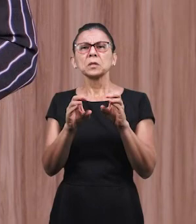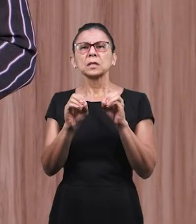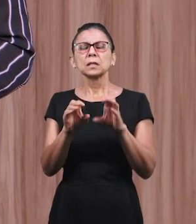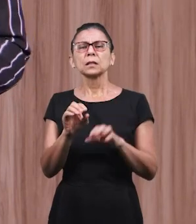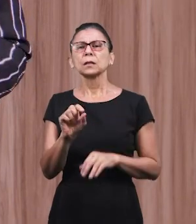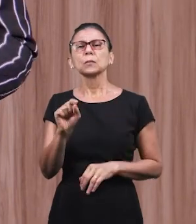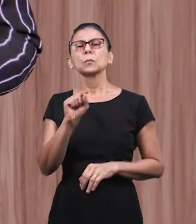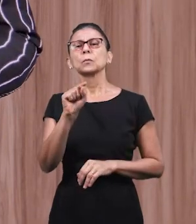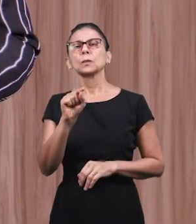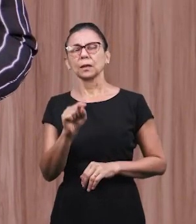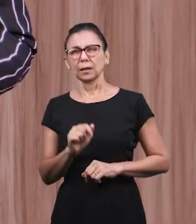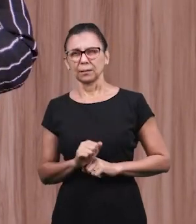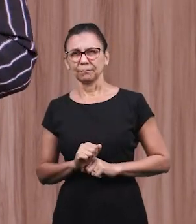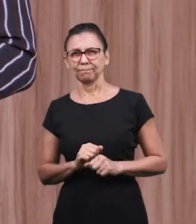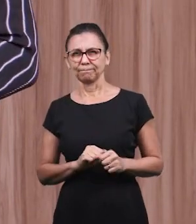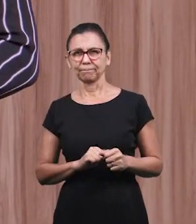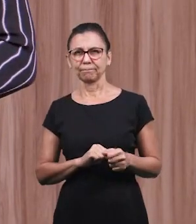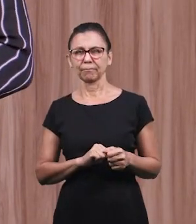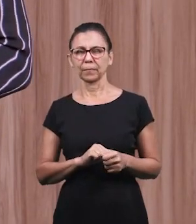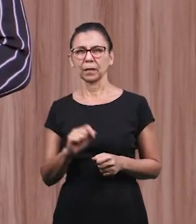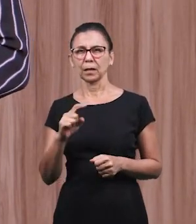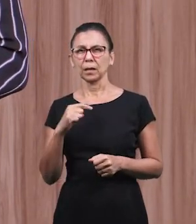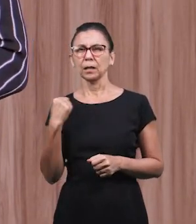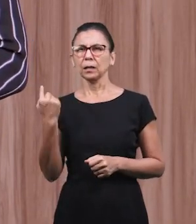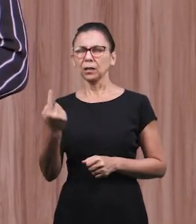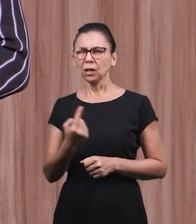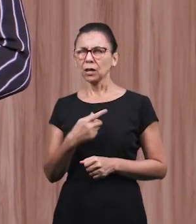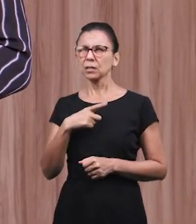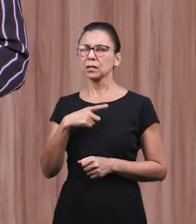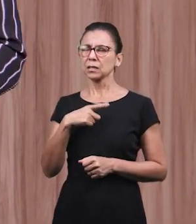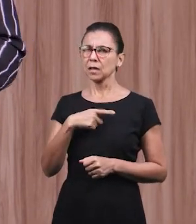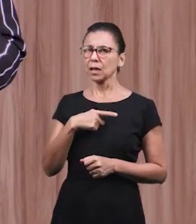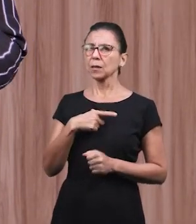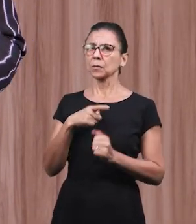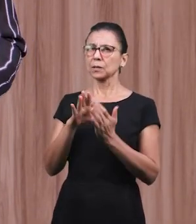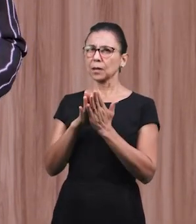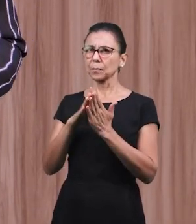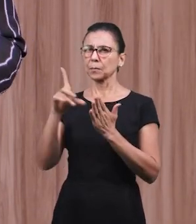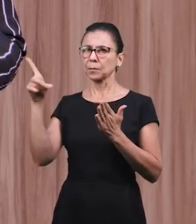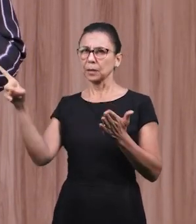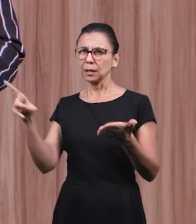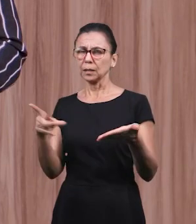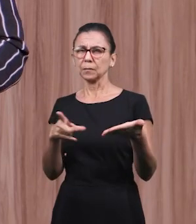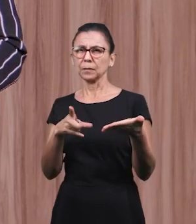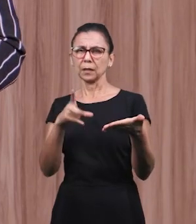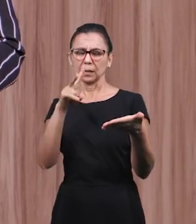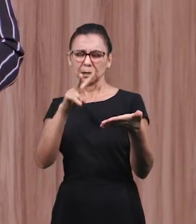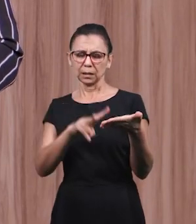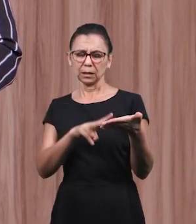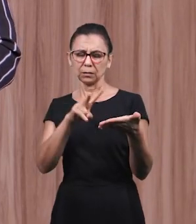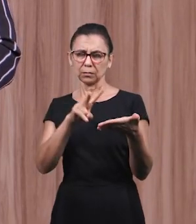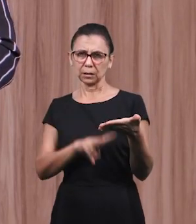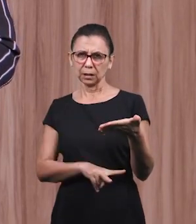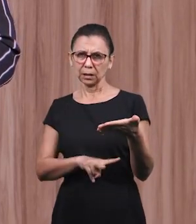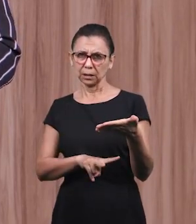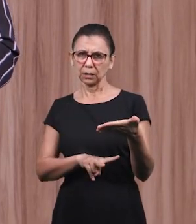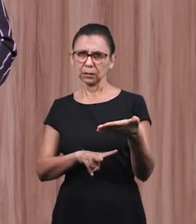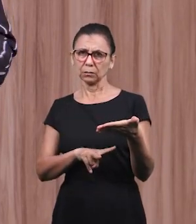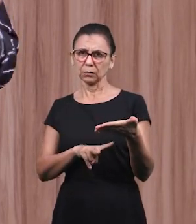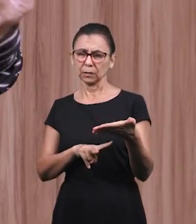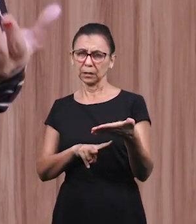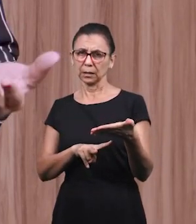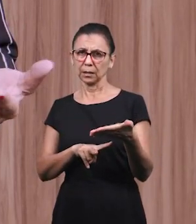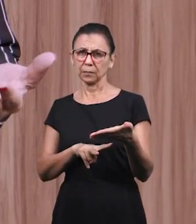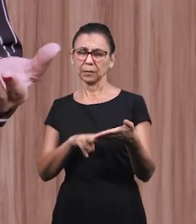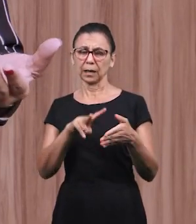ensinado? Temos educado nossos filhos segundo a Bíblia? Temos orientado os nossos filhos sobre reverência na casa do